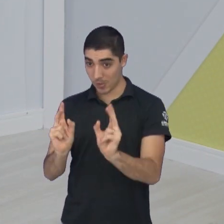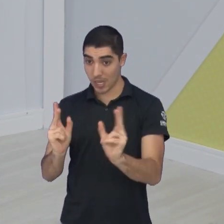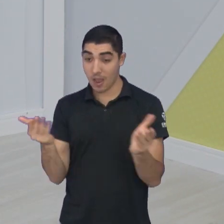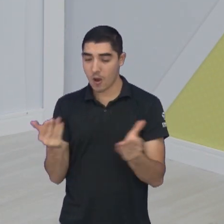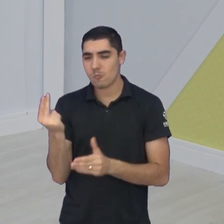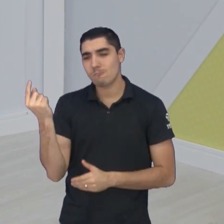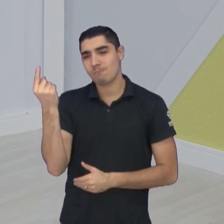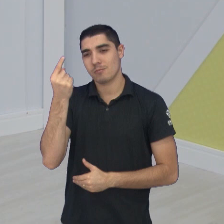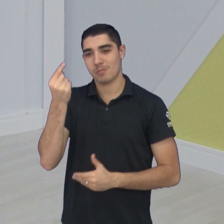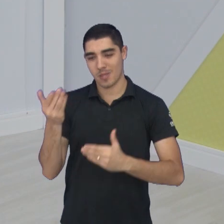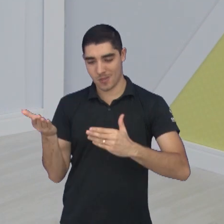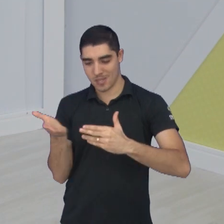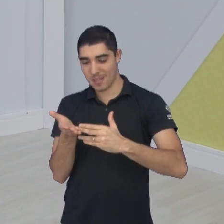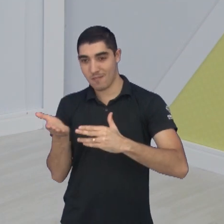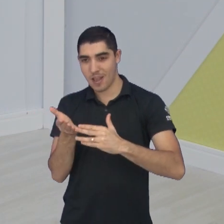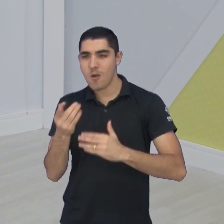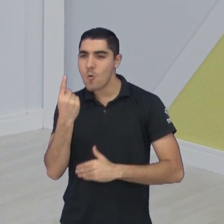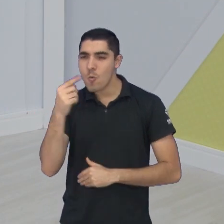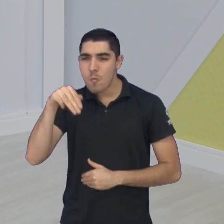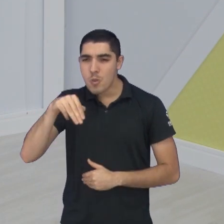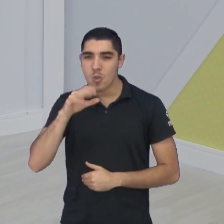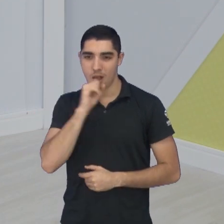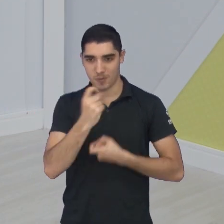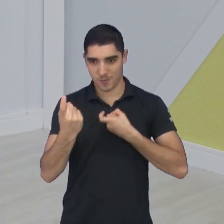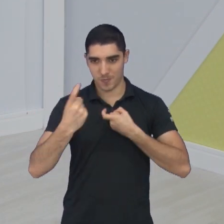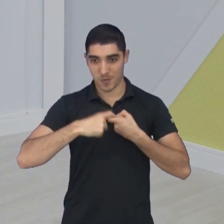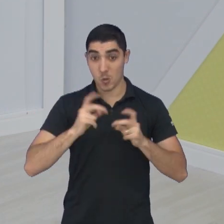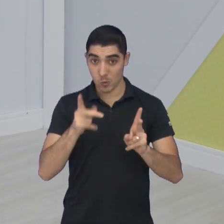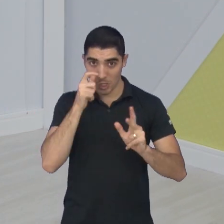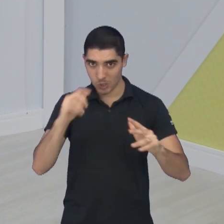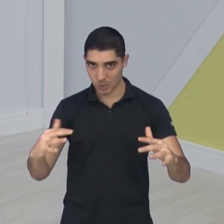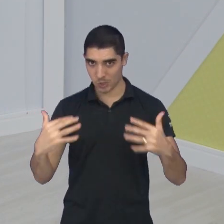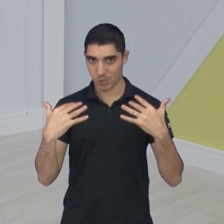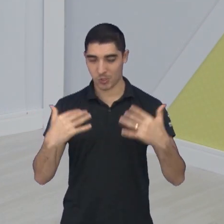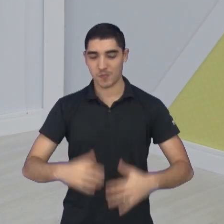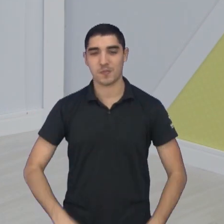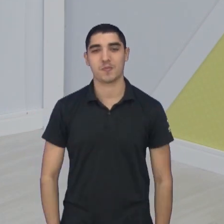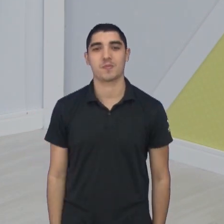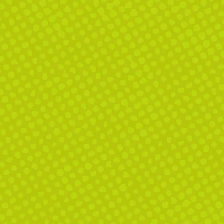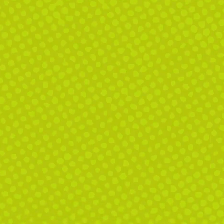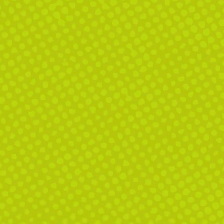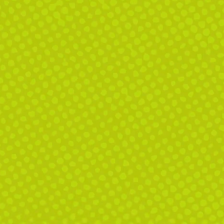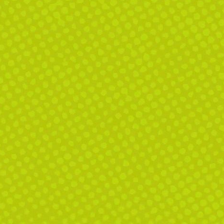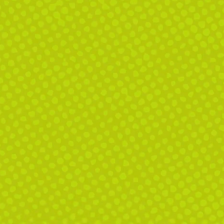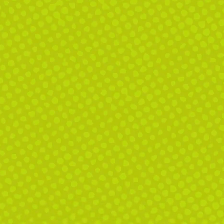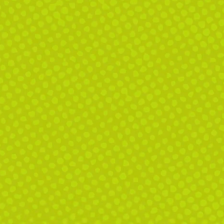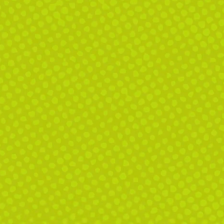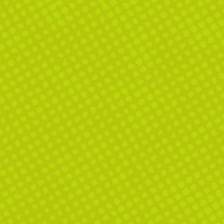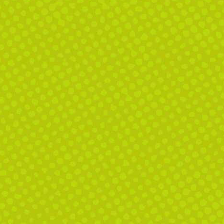faz o primeiro intervalo do dia. 1 minutinho e meio, a gente está de volta. Não sai daí, rapidinho, já voltamos.